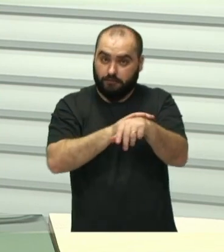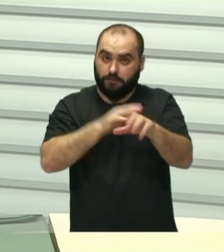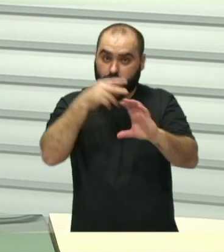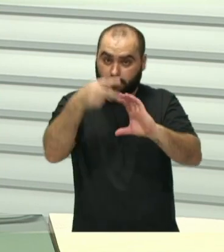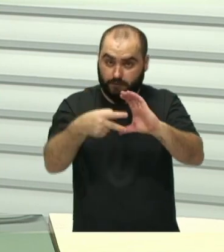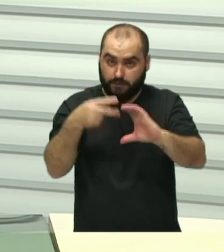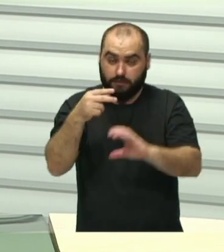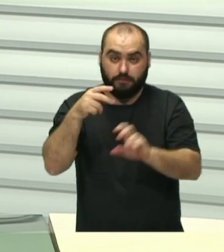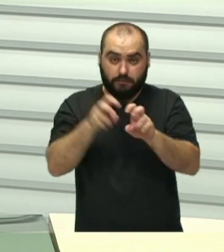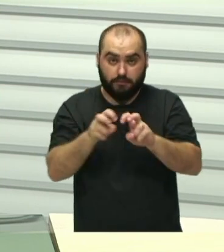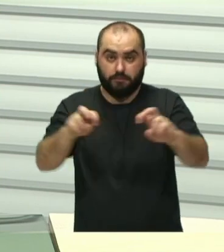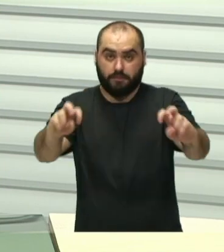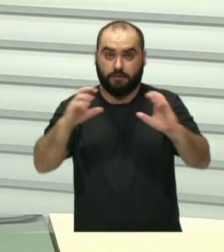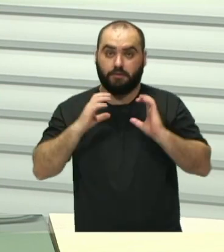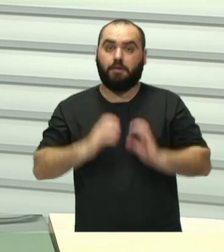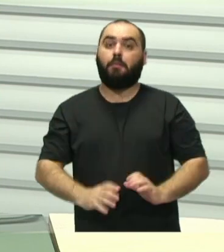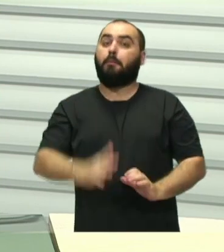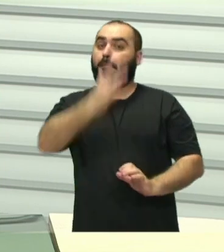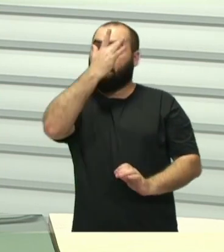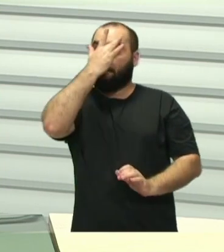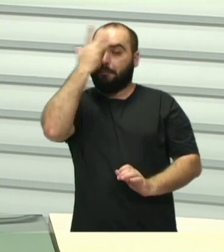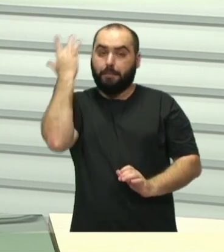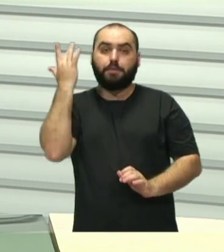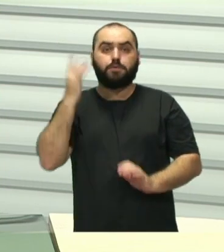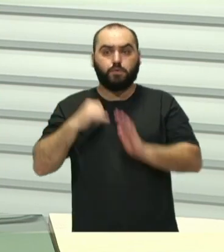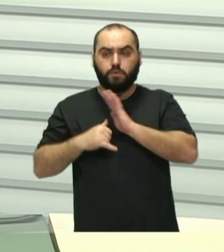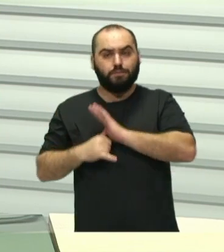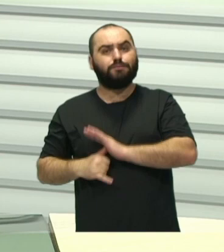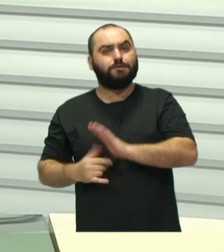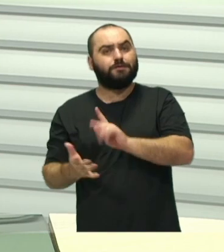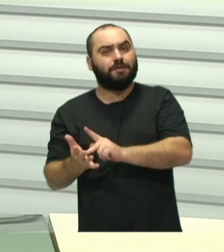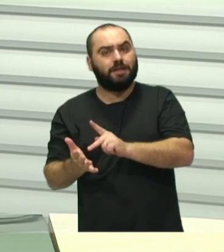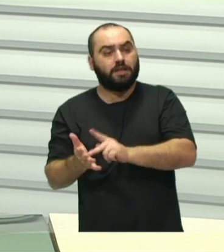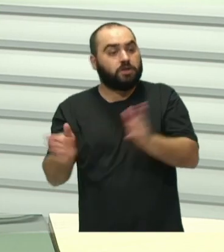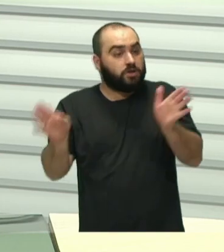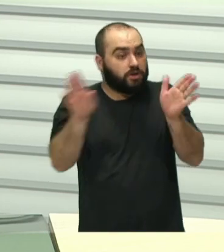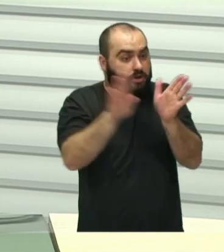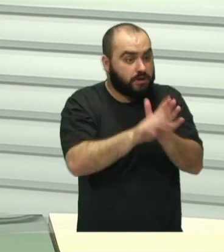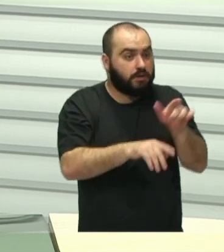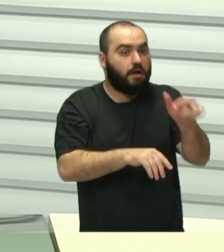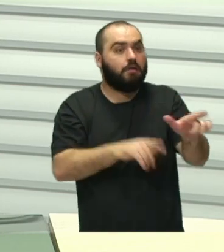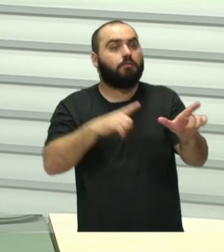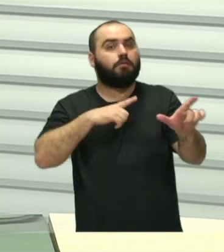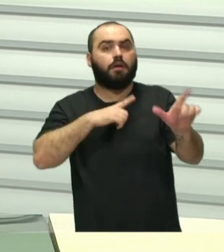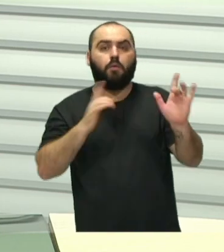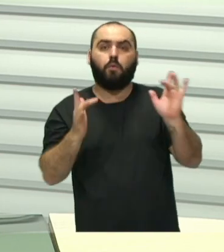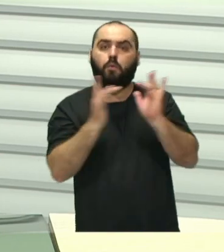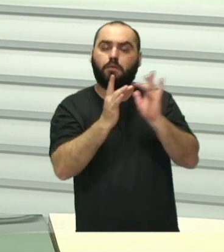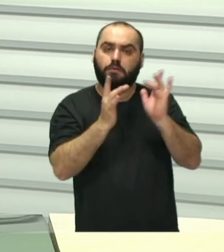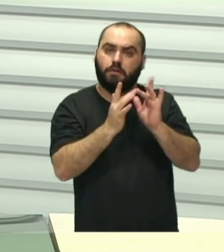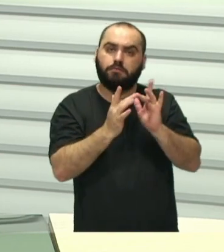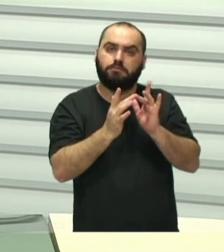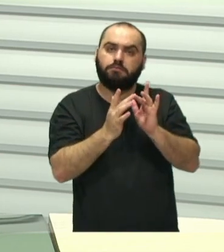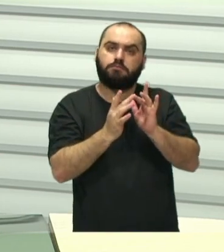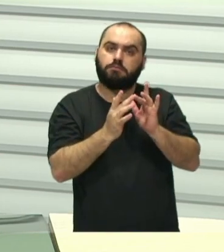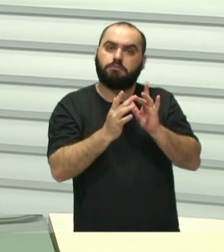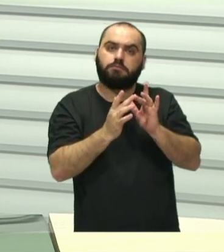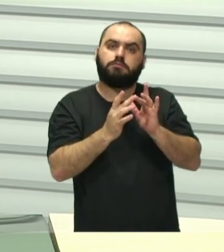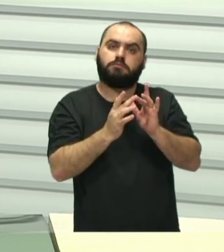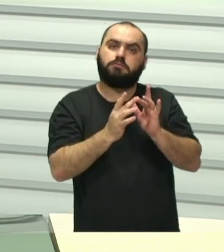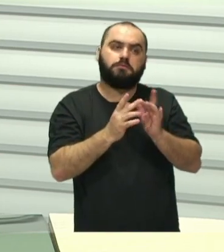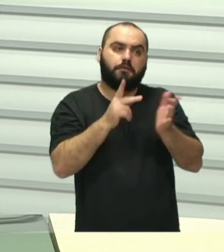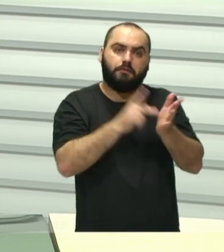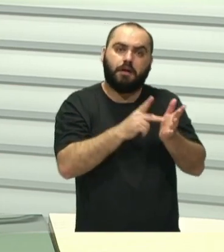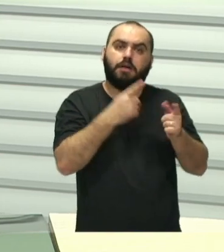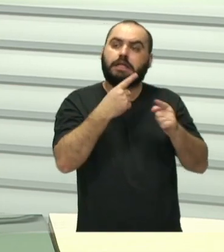balcão da Cidadania São pessoas que realmente humilde e que chegando no balcão da Cidadania tem um acolhimento e era sair daqui super